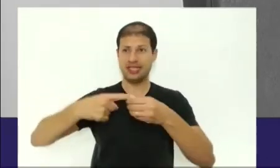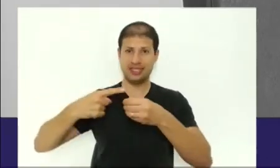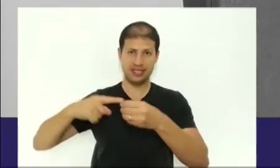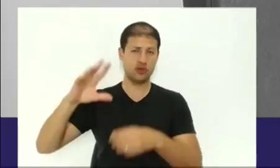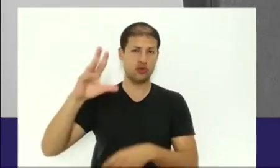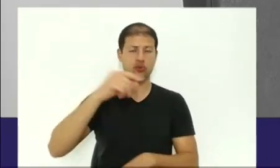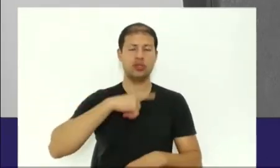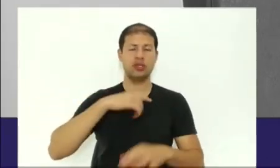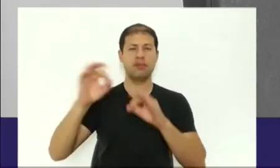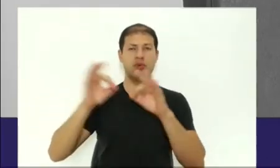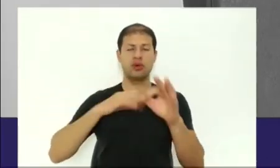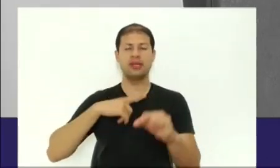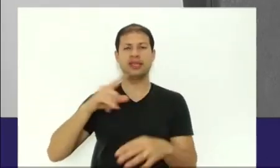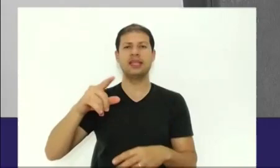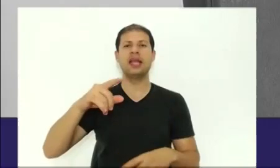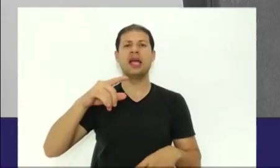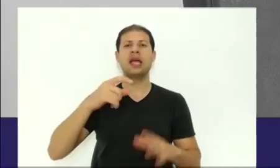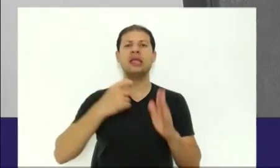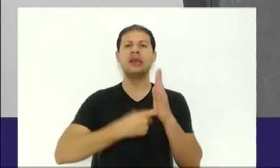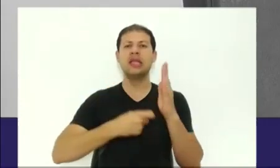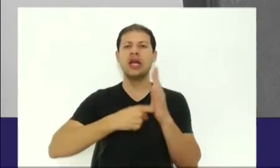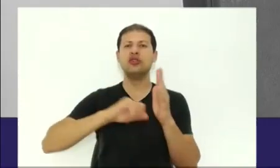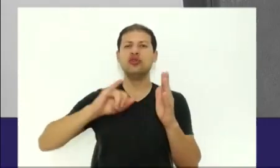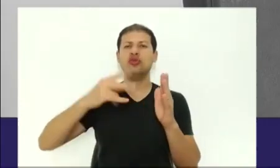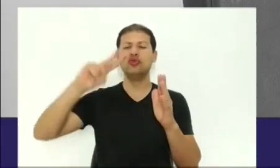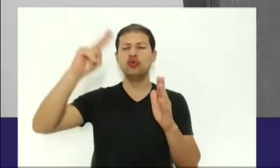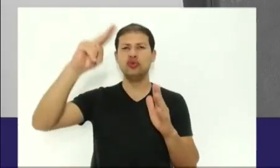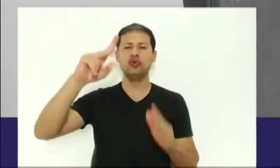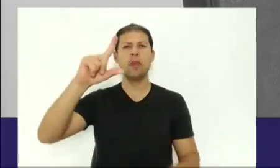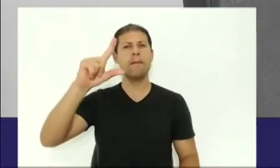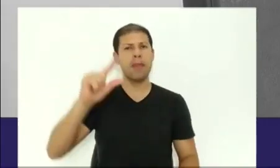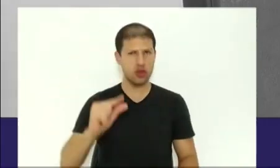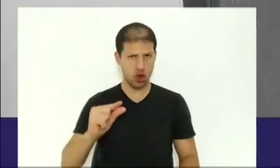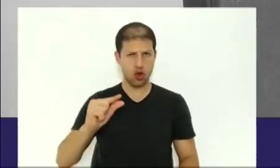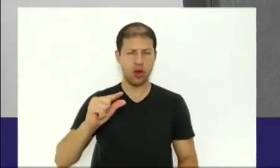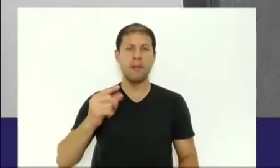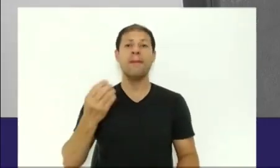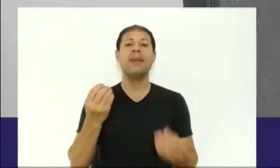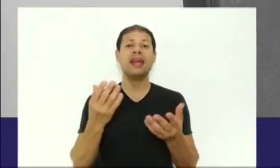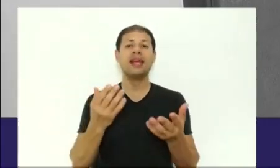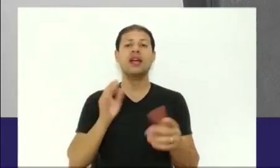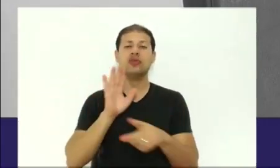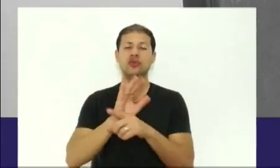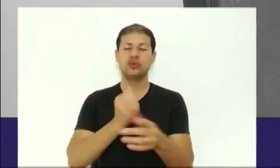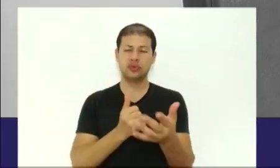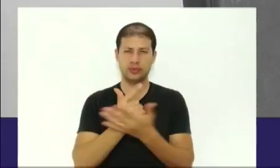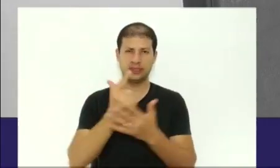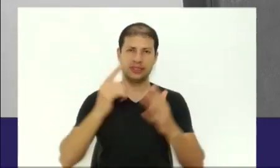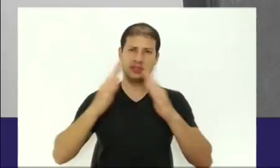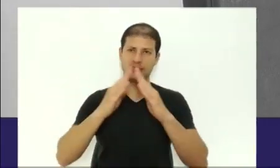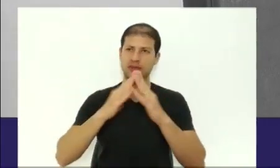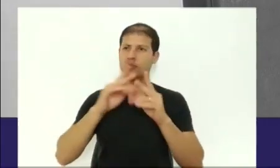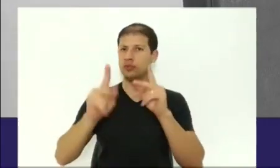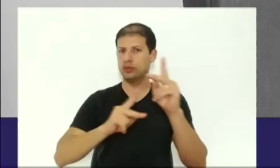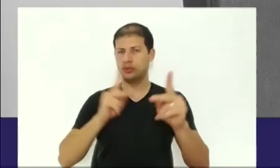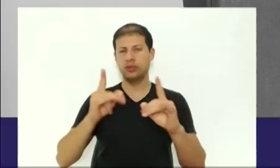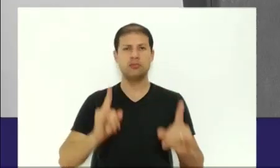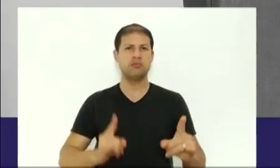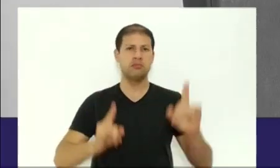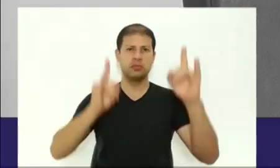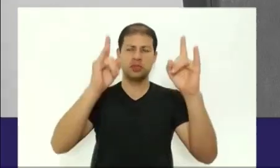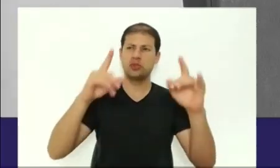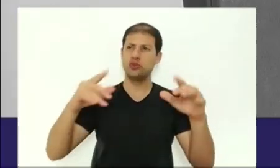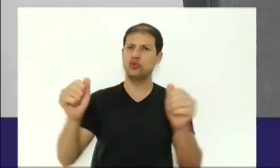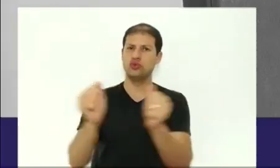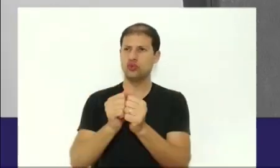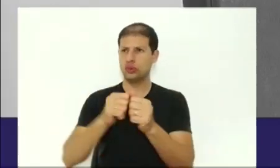e taxa de juros abaixo do mercado para facilitar a aquisição de moradias populares e conjuntos habitacionais na cidade ou